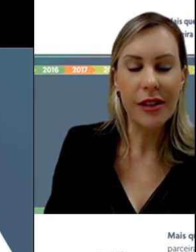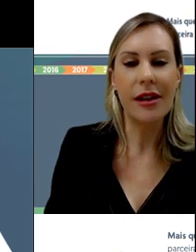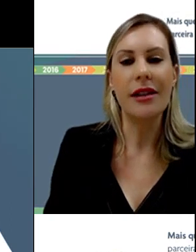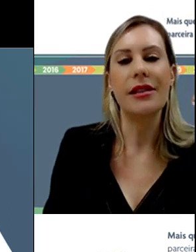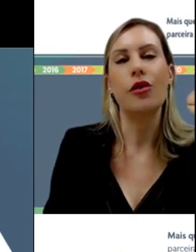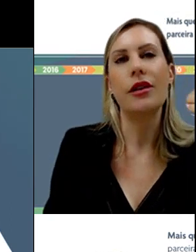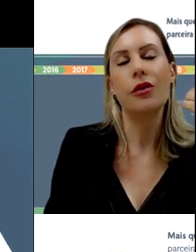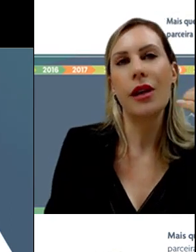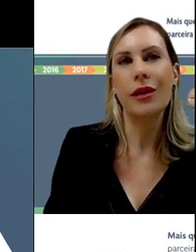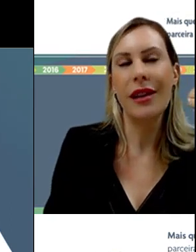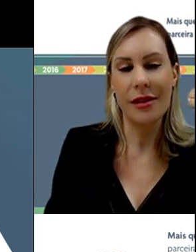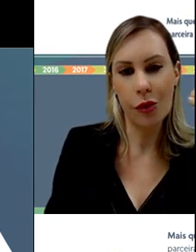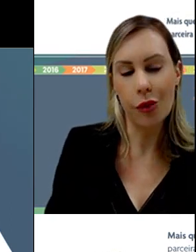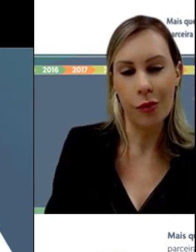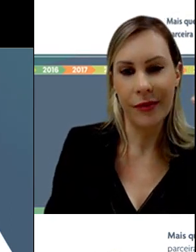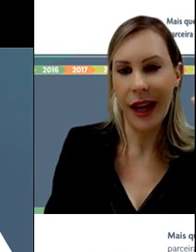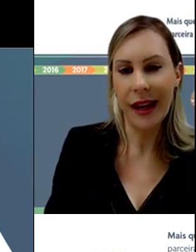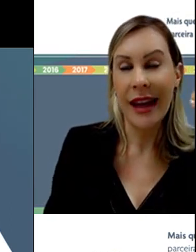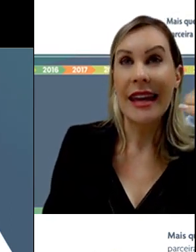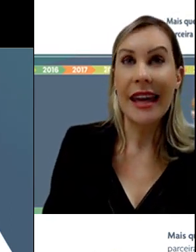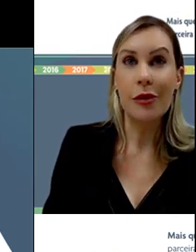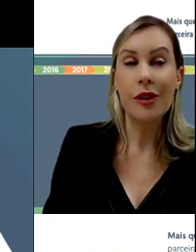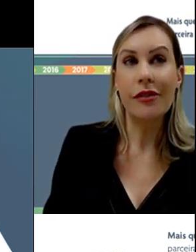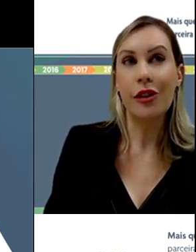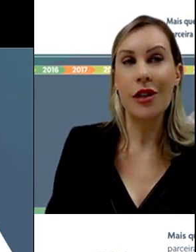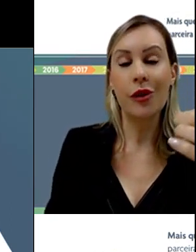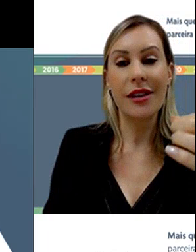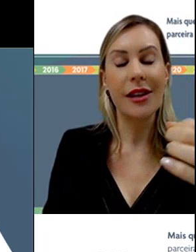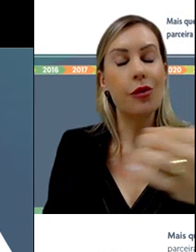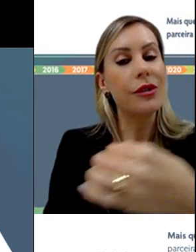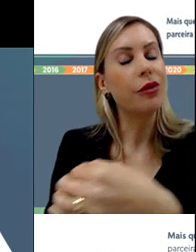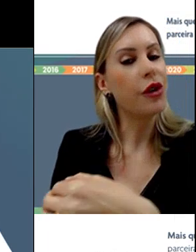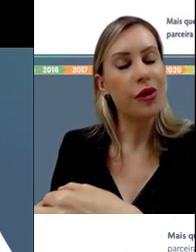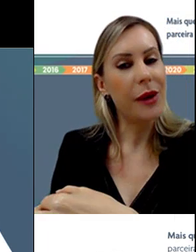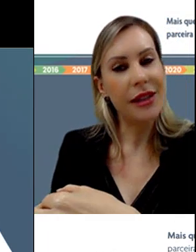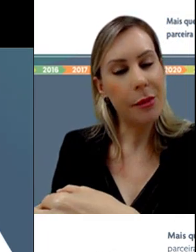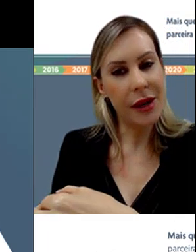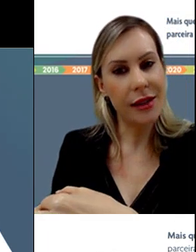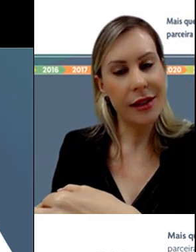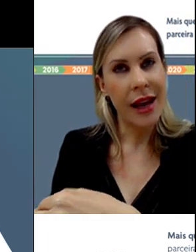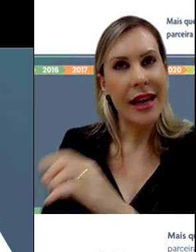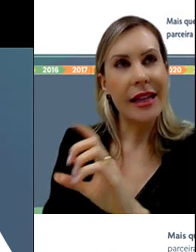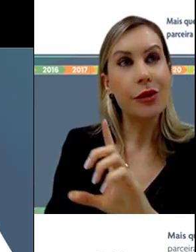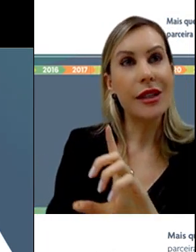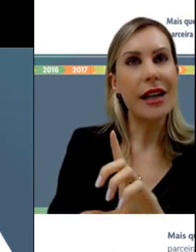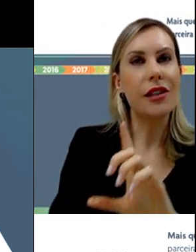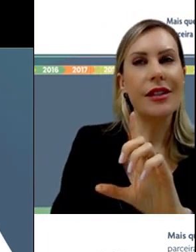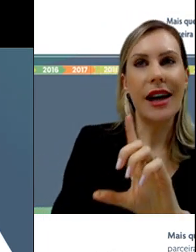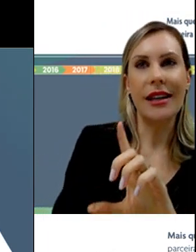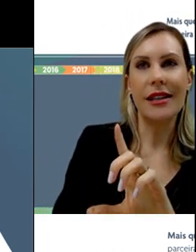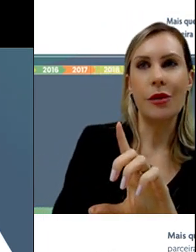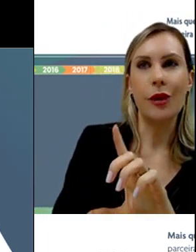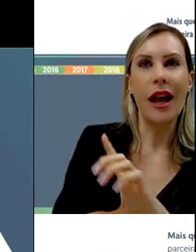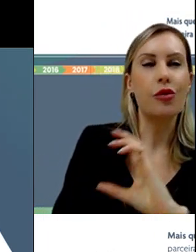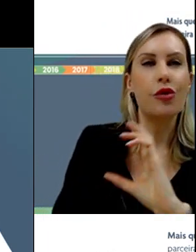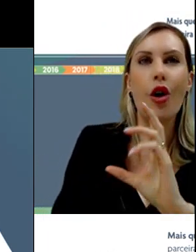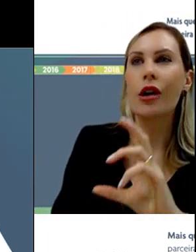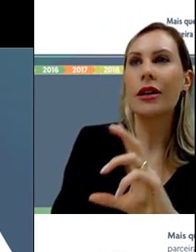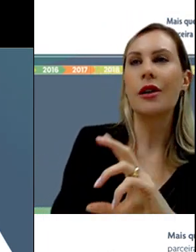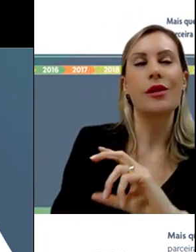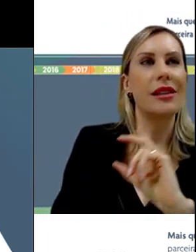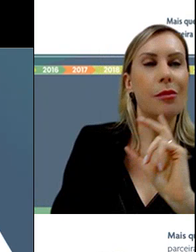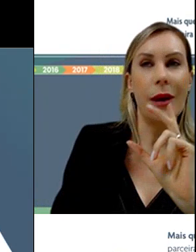mais fiscalizatória do que o TCU, né? E os servidores do TCU são nossos participantes. Então, se eles fiscalizam, né,